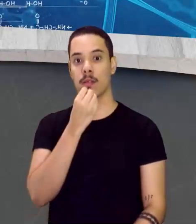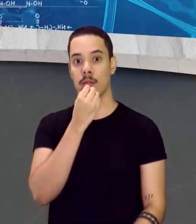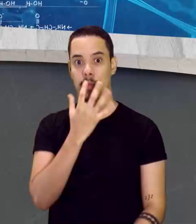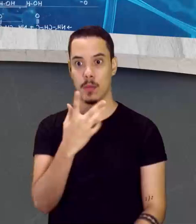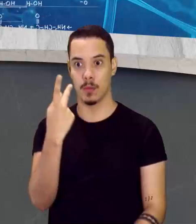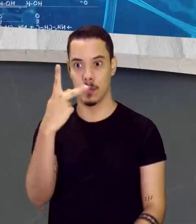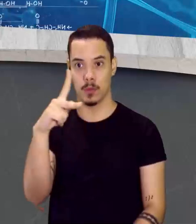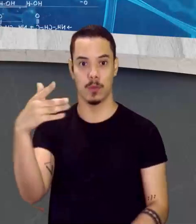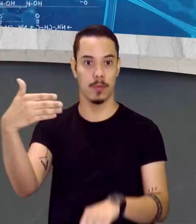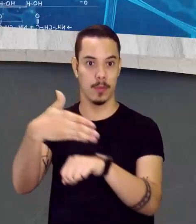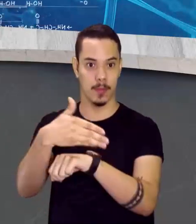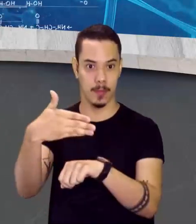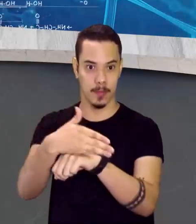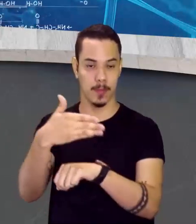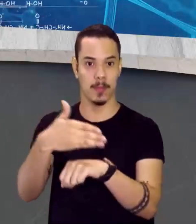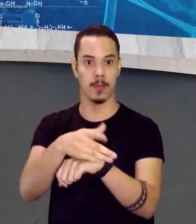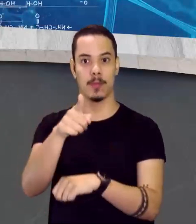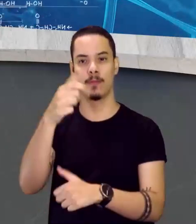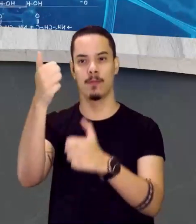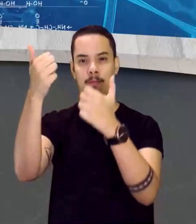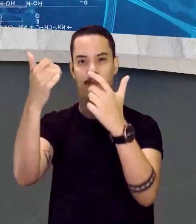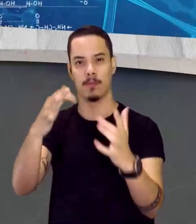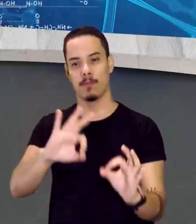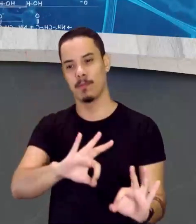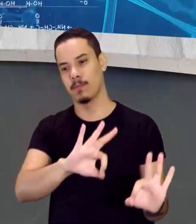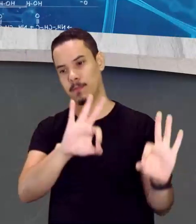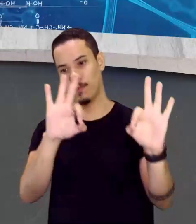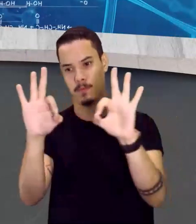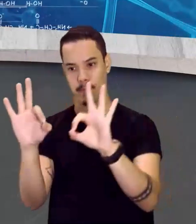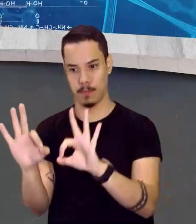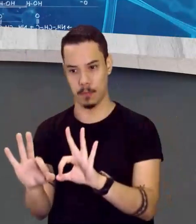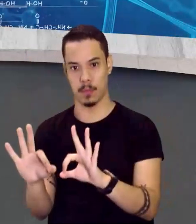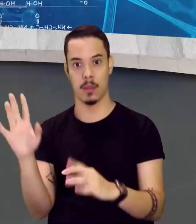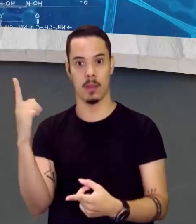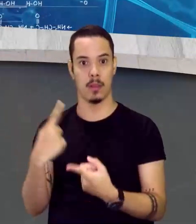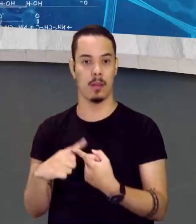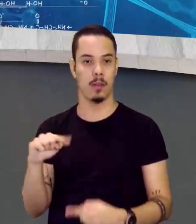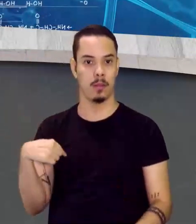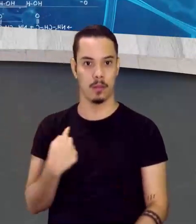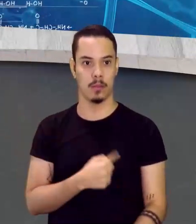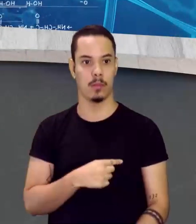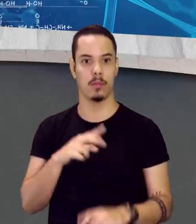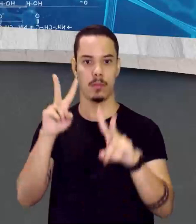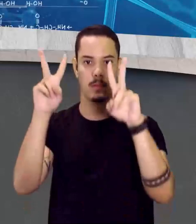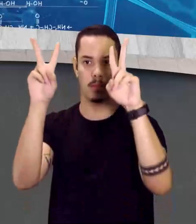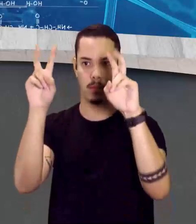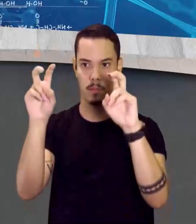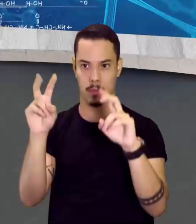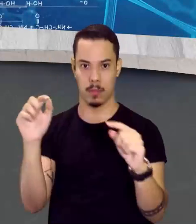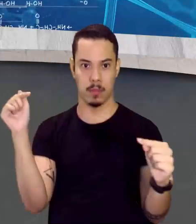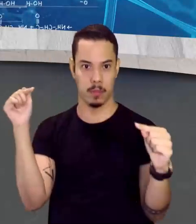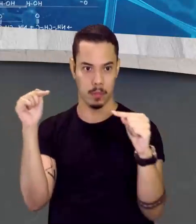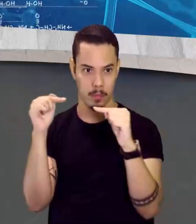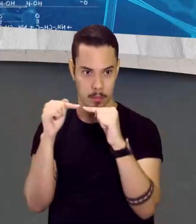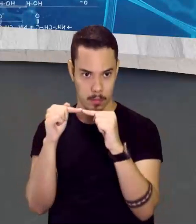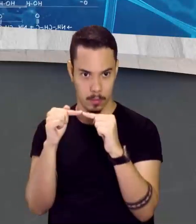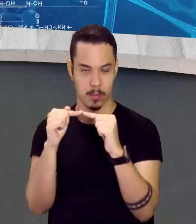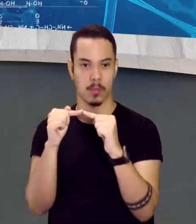sua participação, tá bom? Porque nós abordamos as